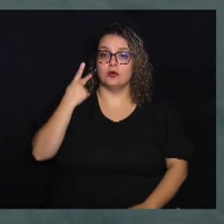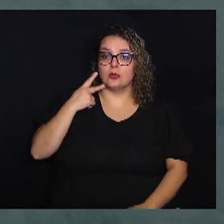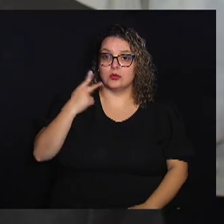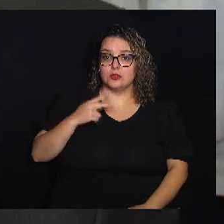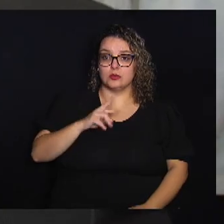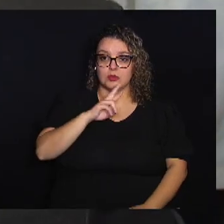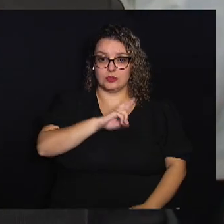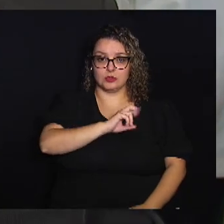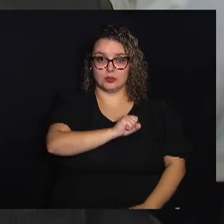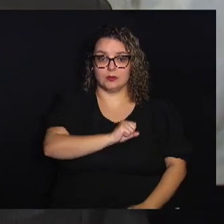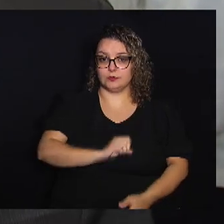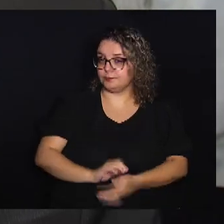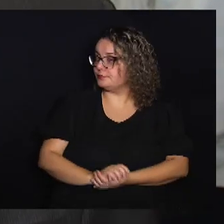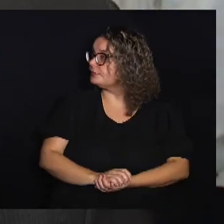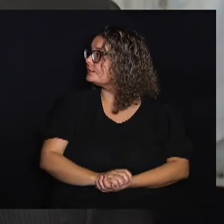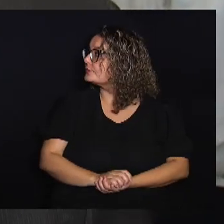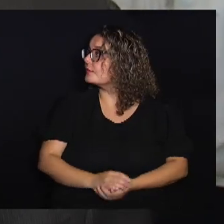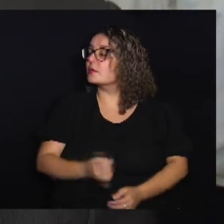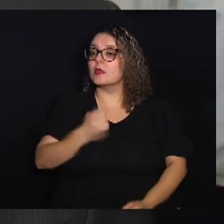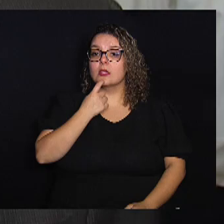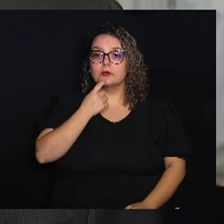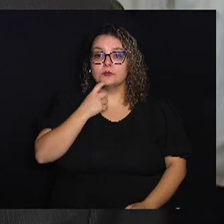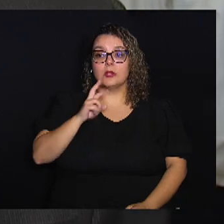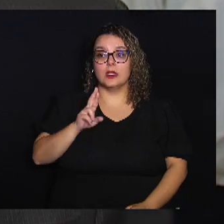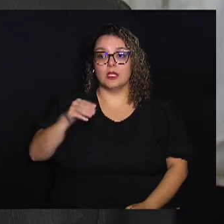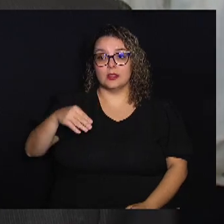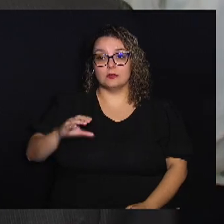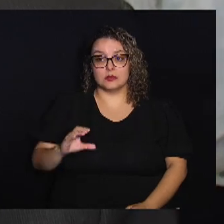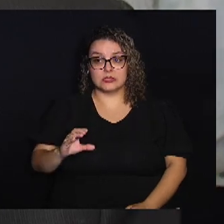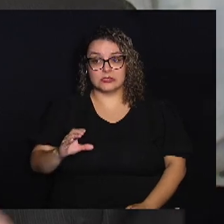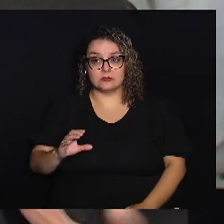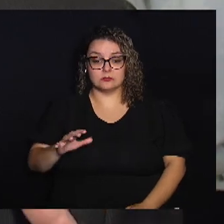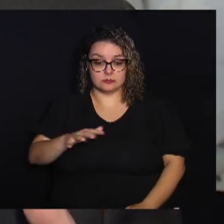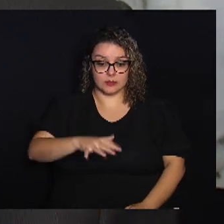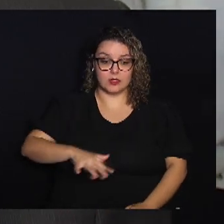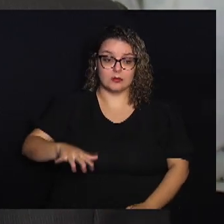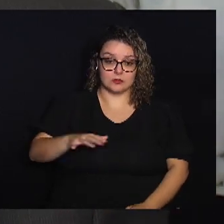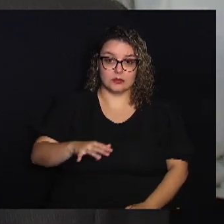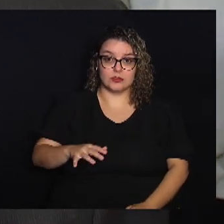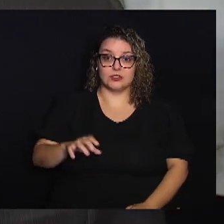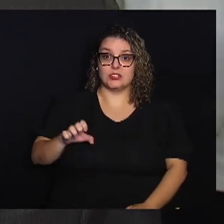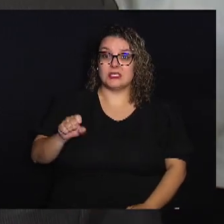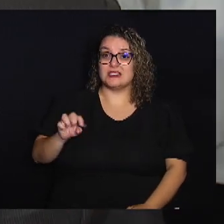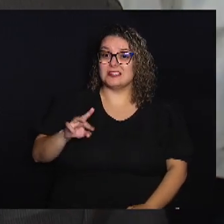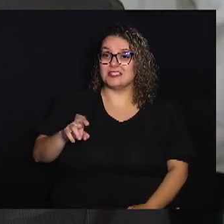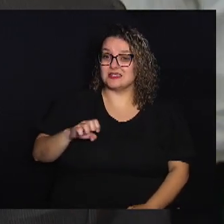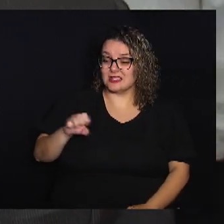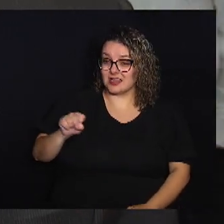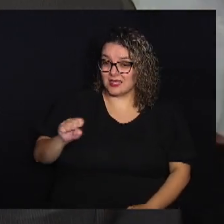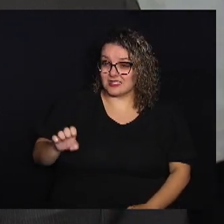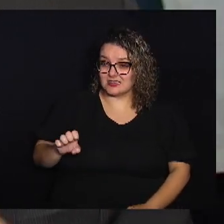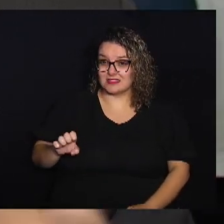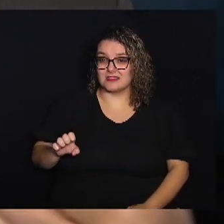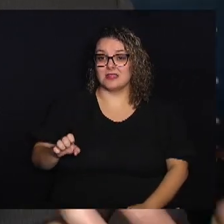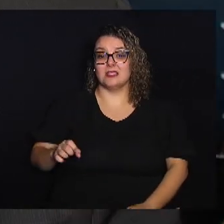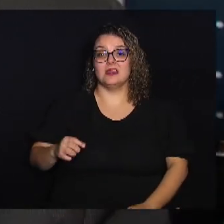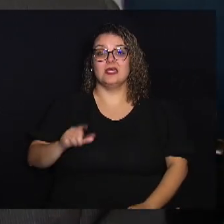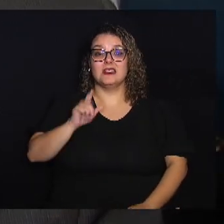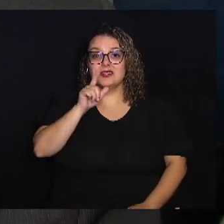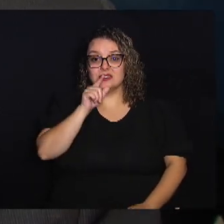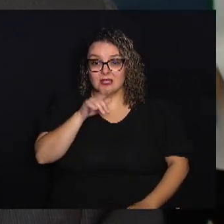Luiz Rossini. Campinas e a região metropolitana vivem numa região de estresse hídrico. Nós estamos com